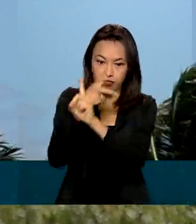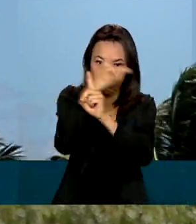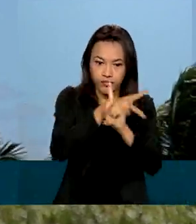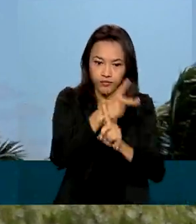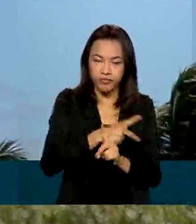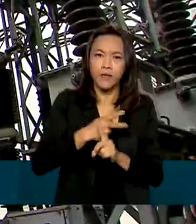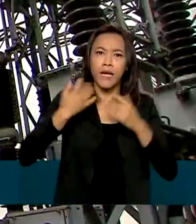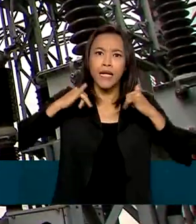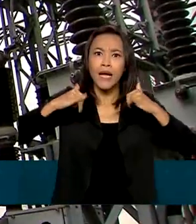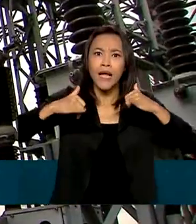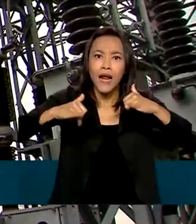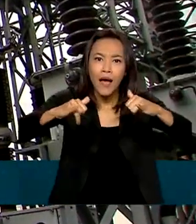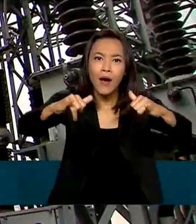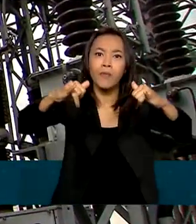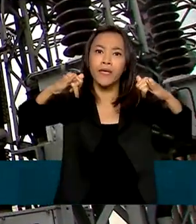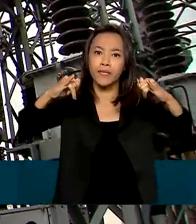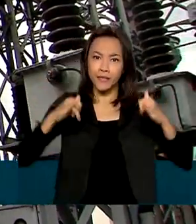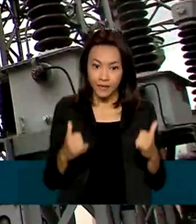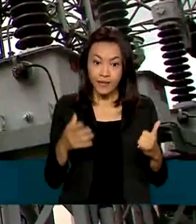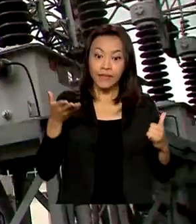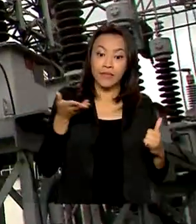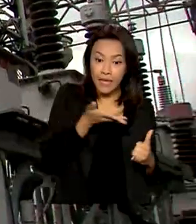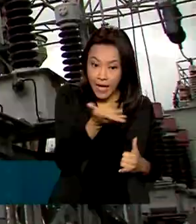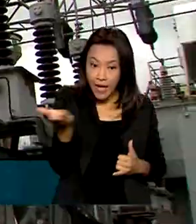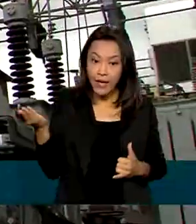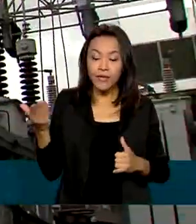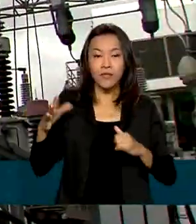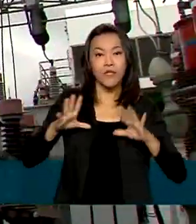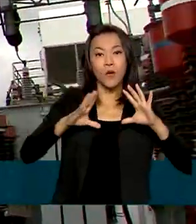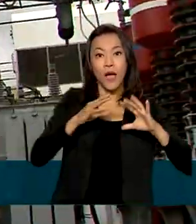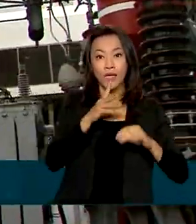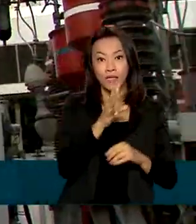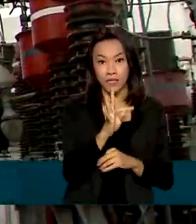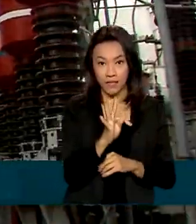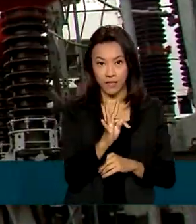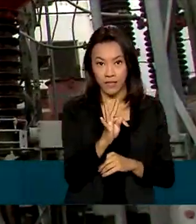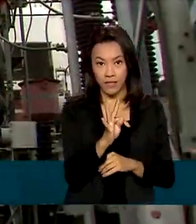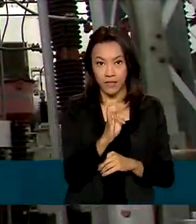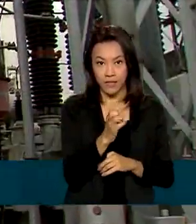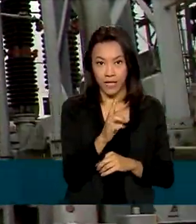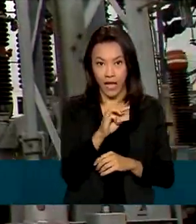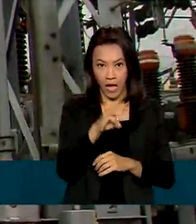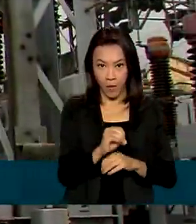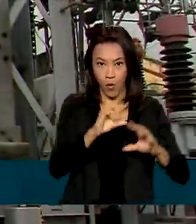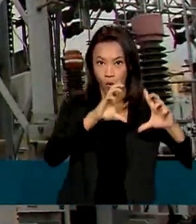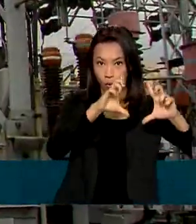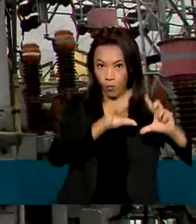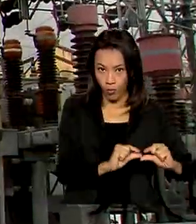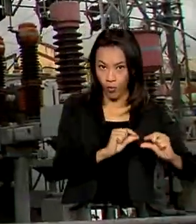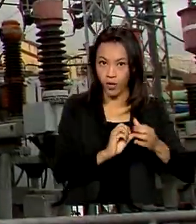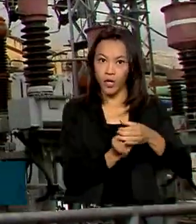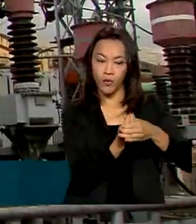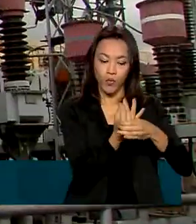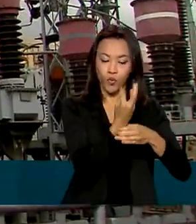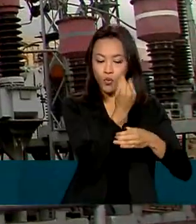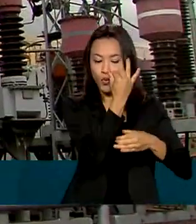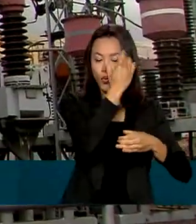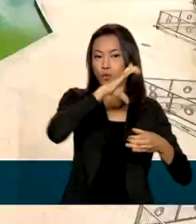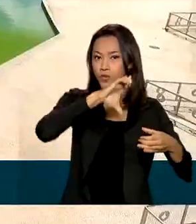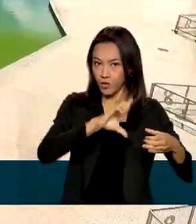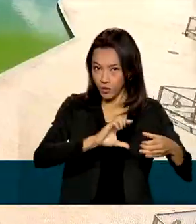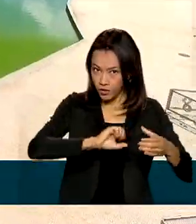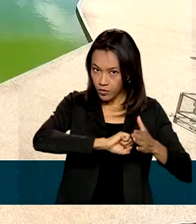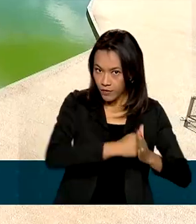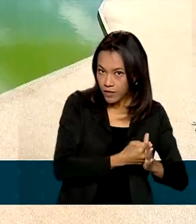mais as termelétricas vem sendo desligadas e o custo da eletricidade no Brasil deve ser